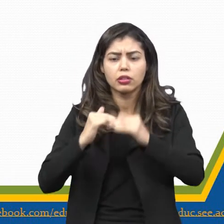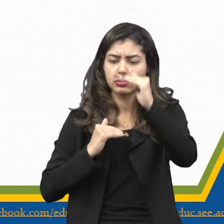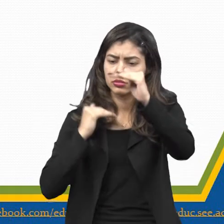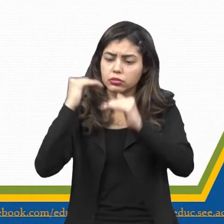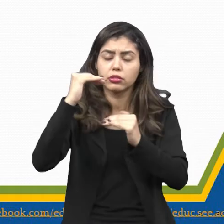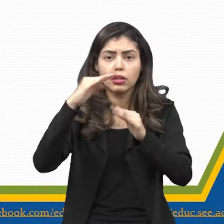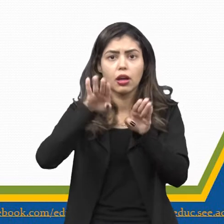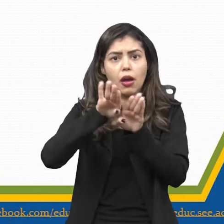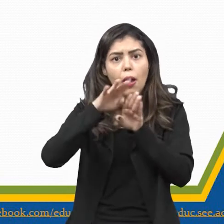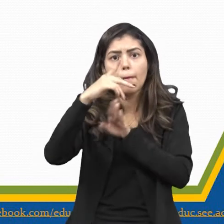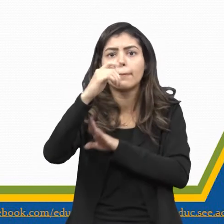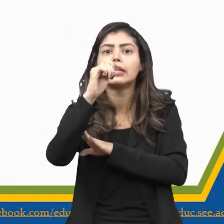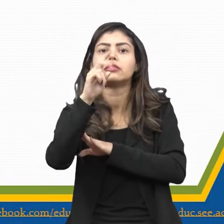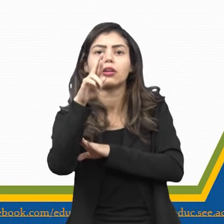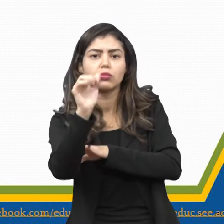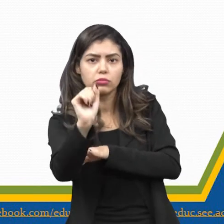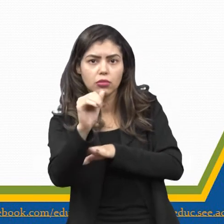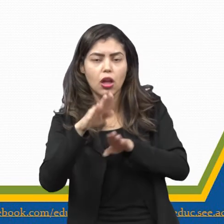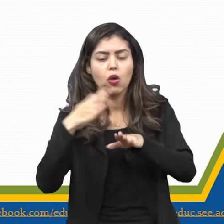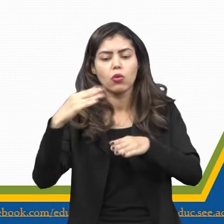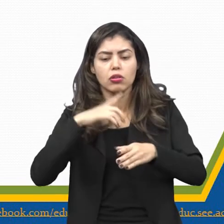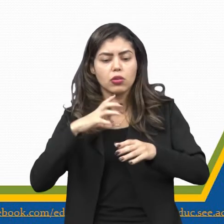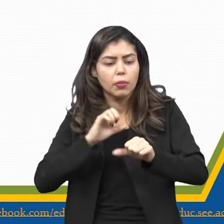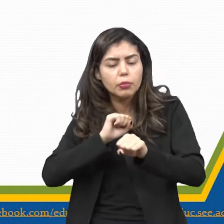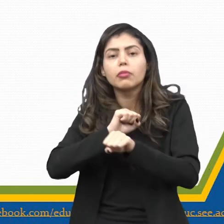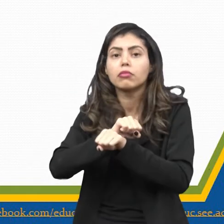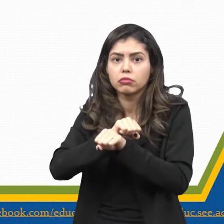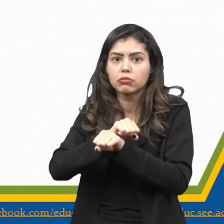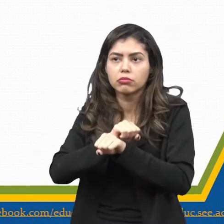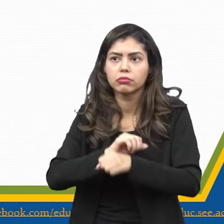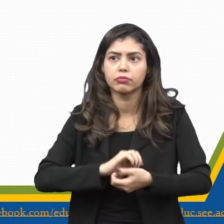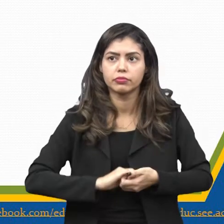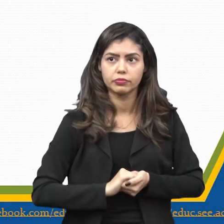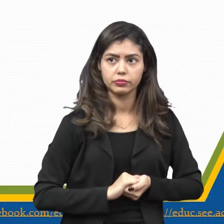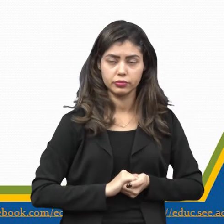daquele considerado padrão, quando o teu corpo está em repouso.